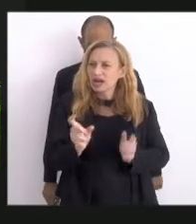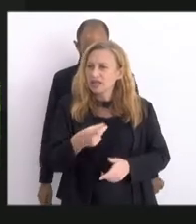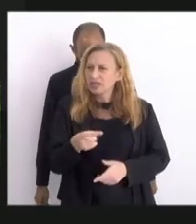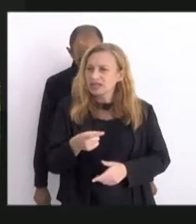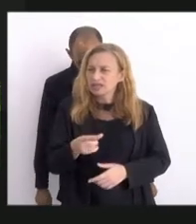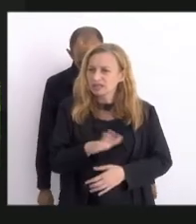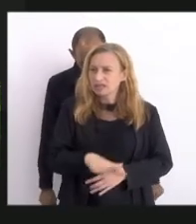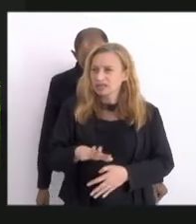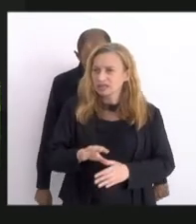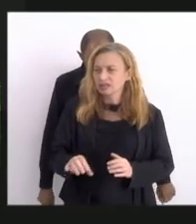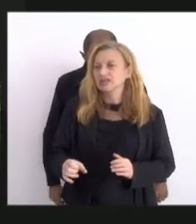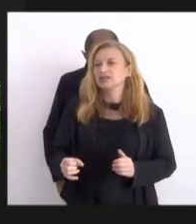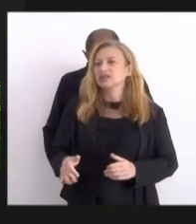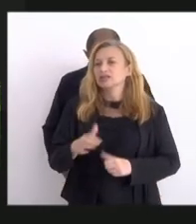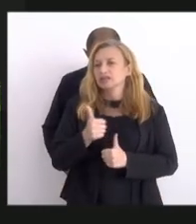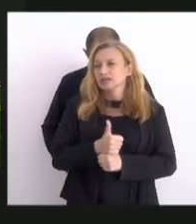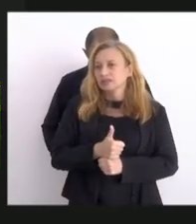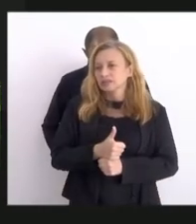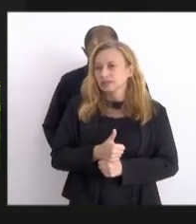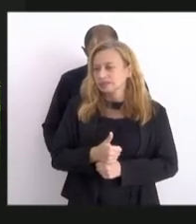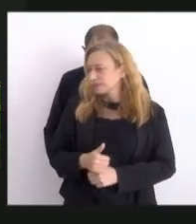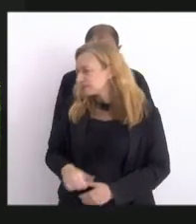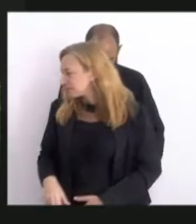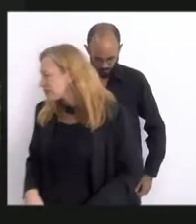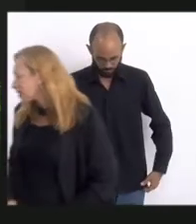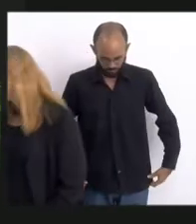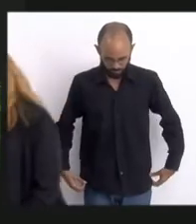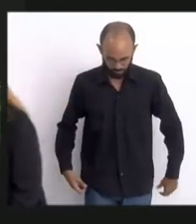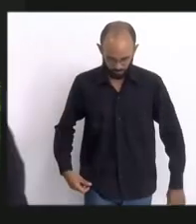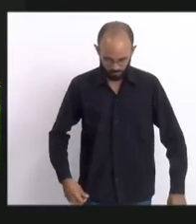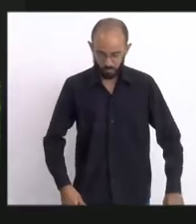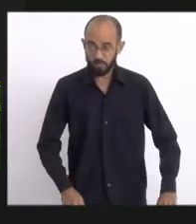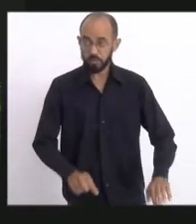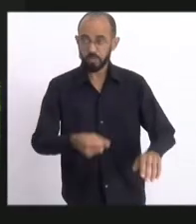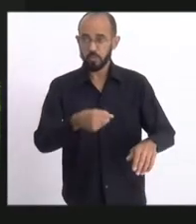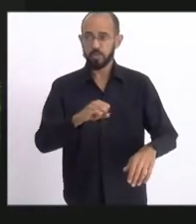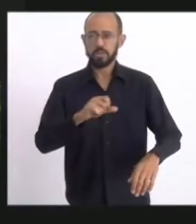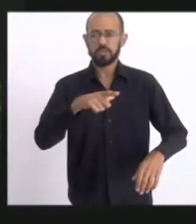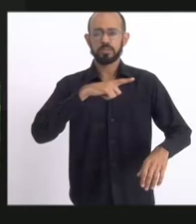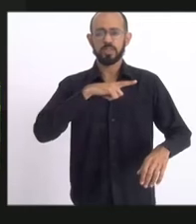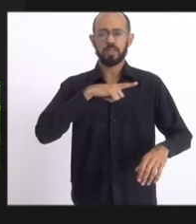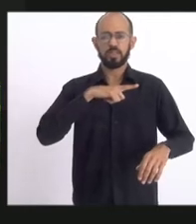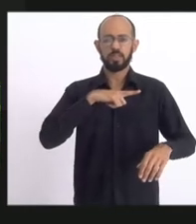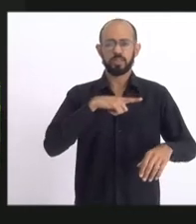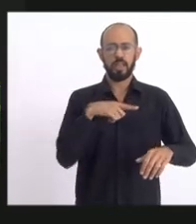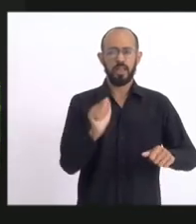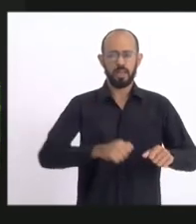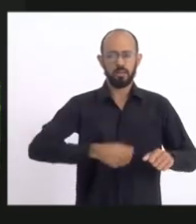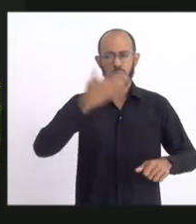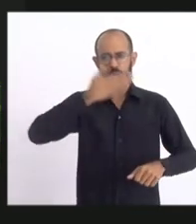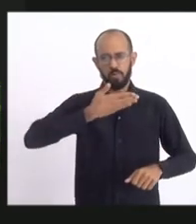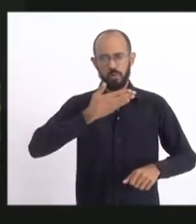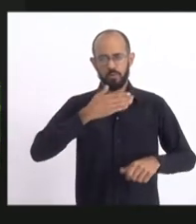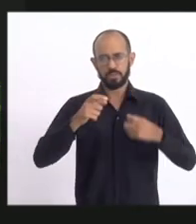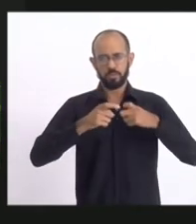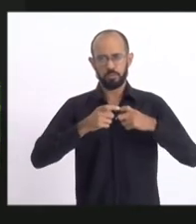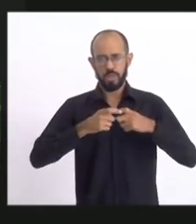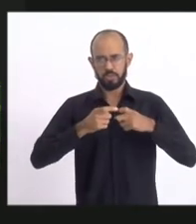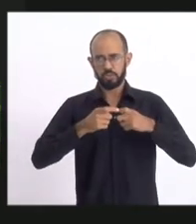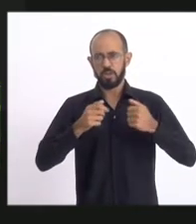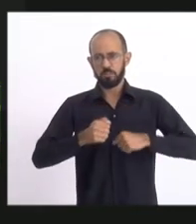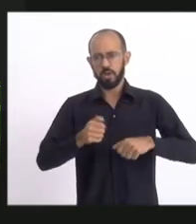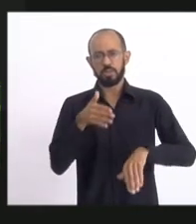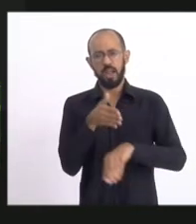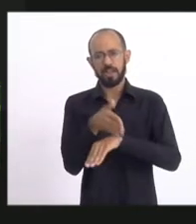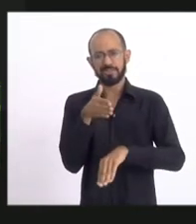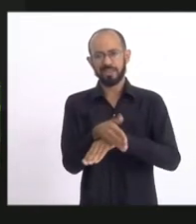tem o laudo do espectro autista, ele pode, por exemplo, ter acesso ao transporte público, com